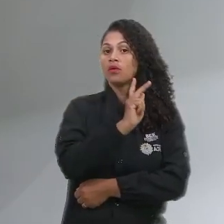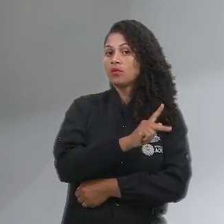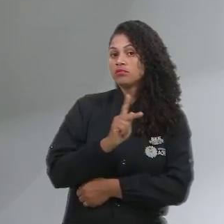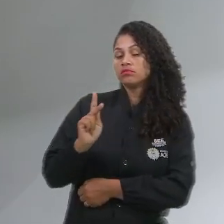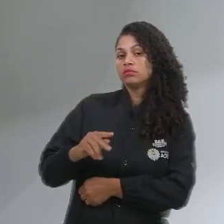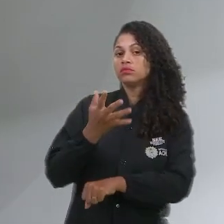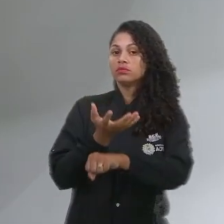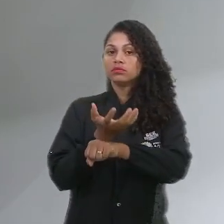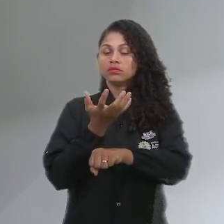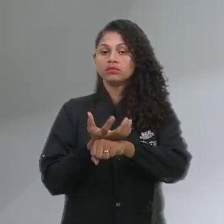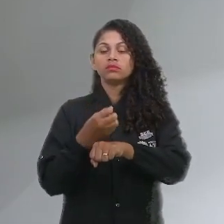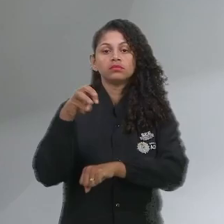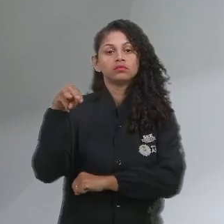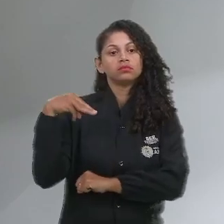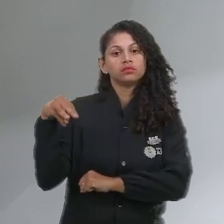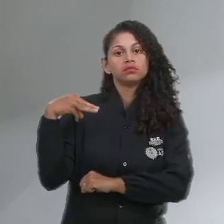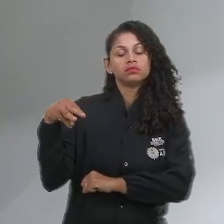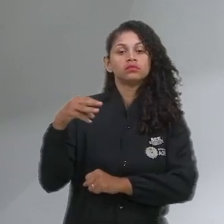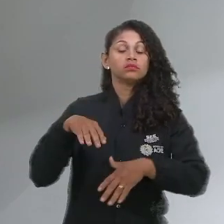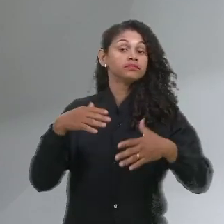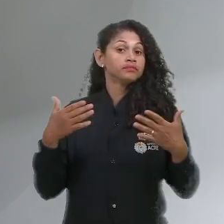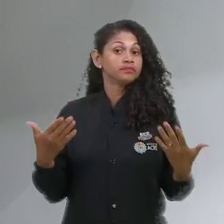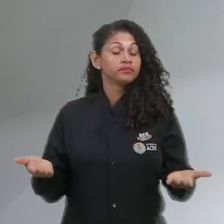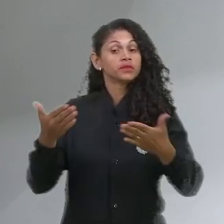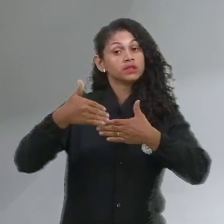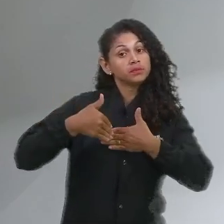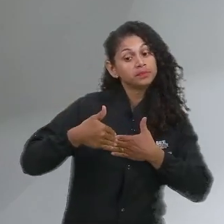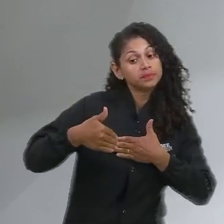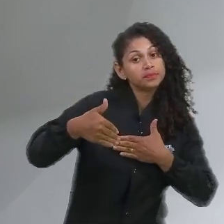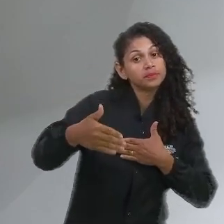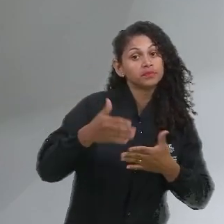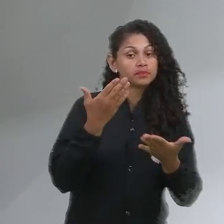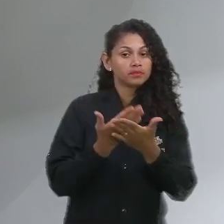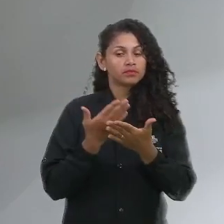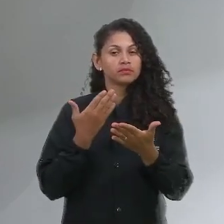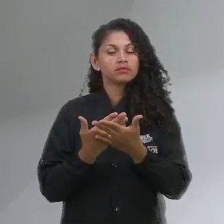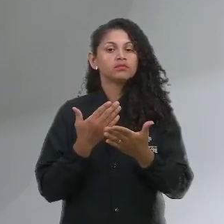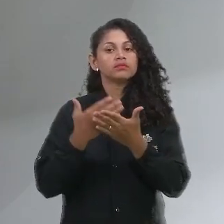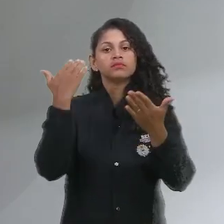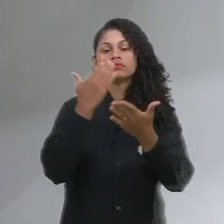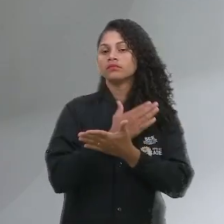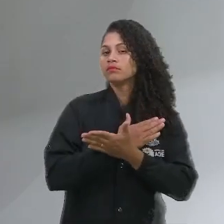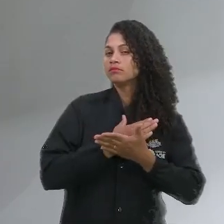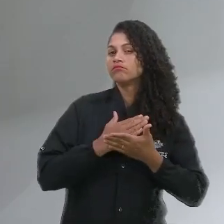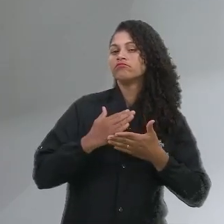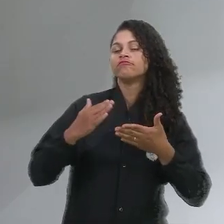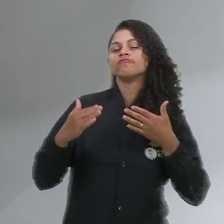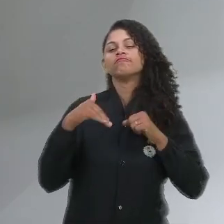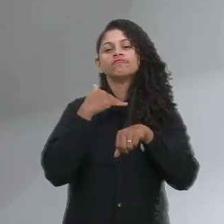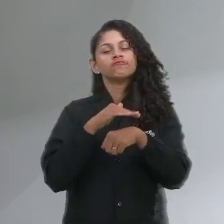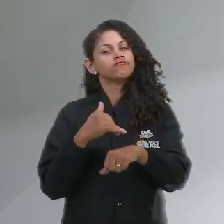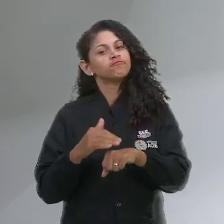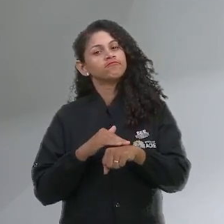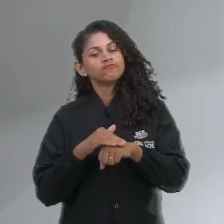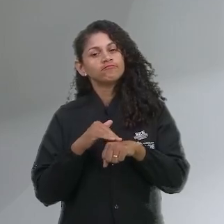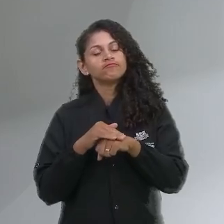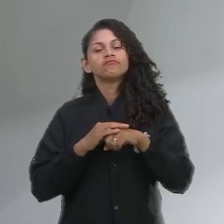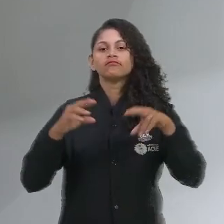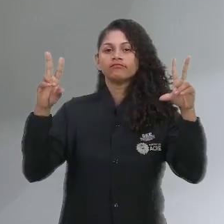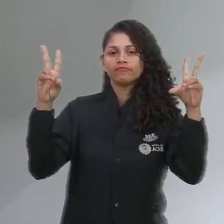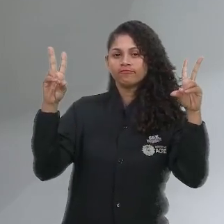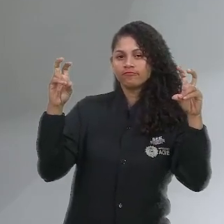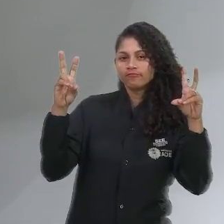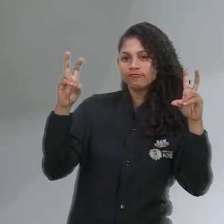vocês. Então, a partir dessa aula, nós iremos começar a conversar sobre